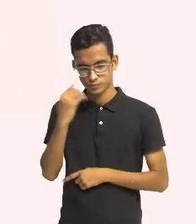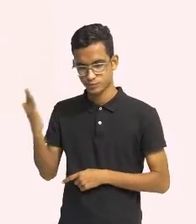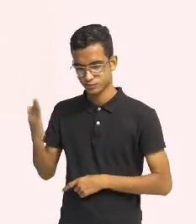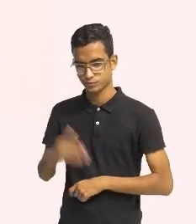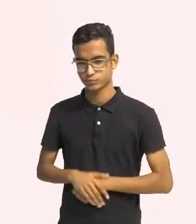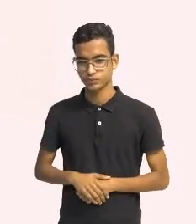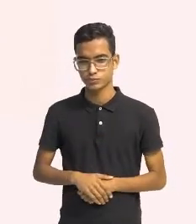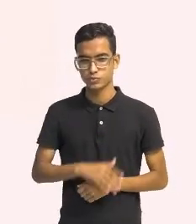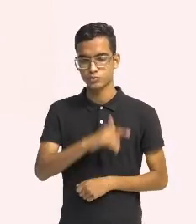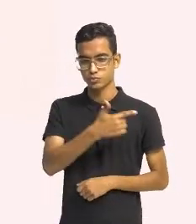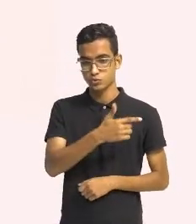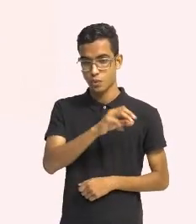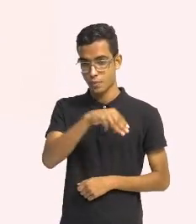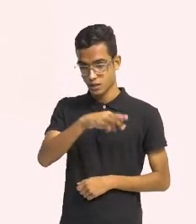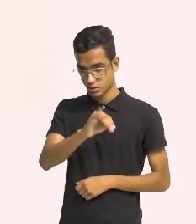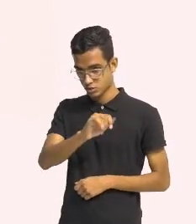bute.